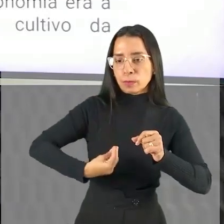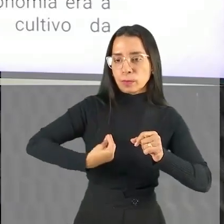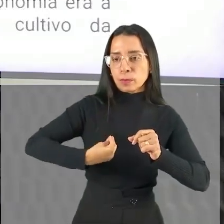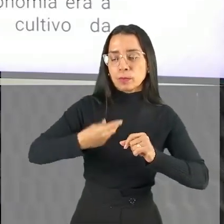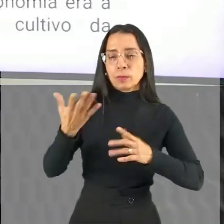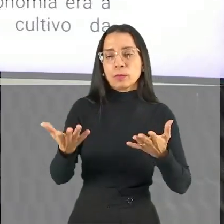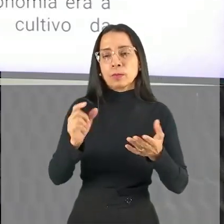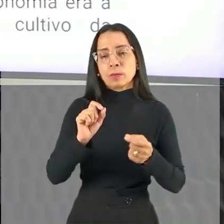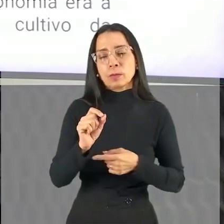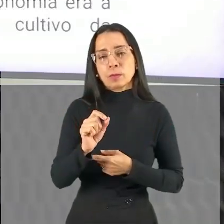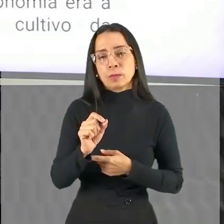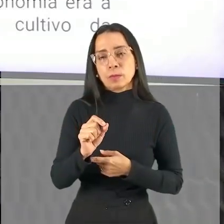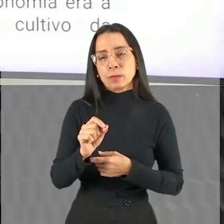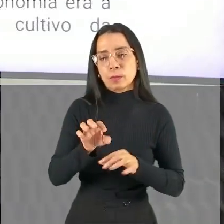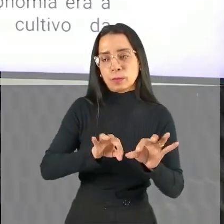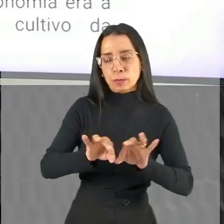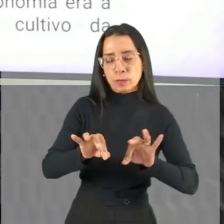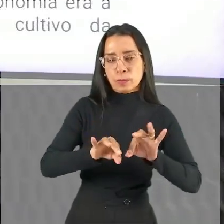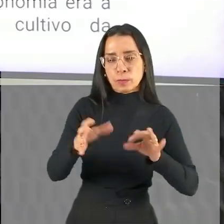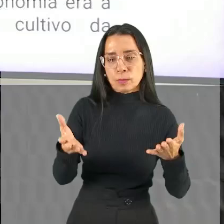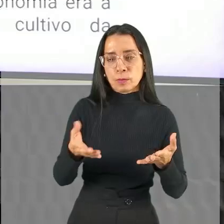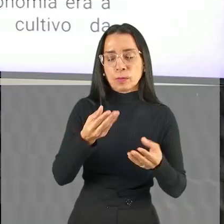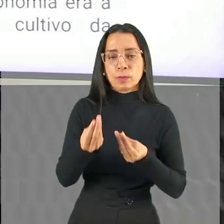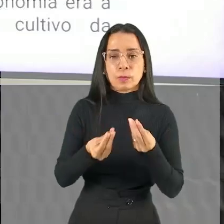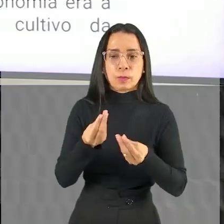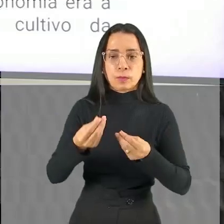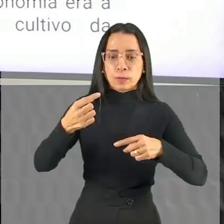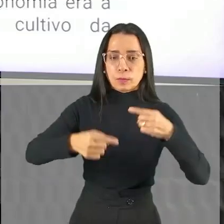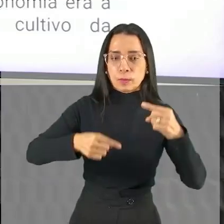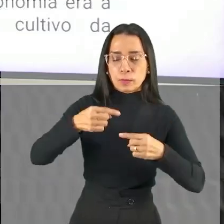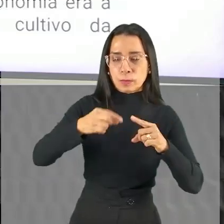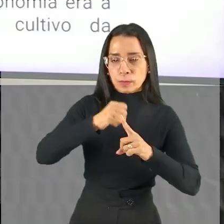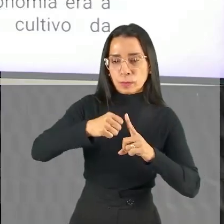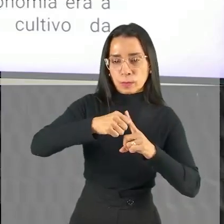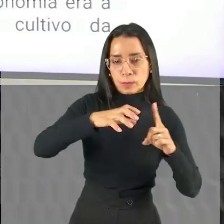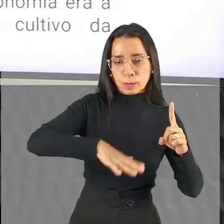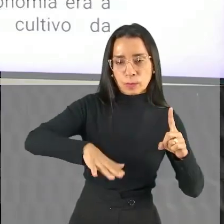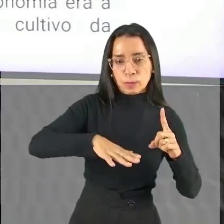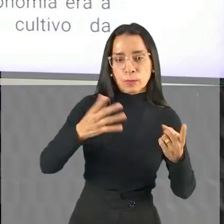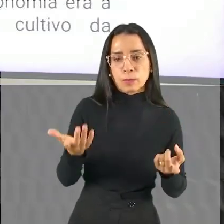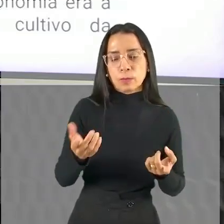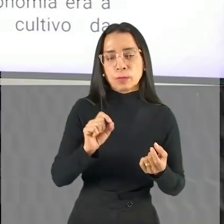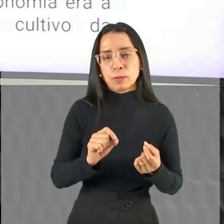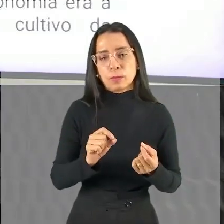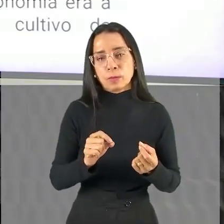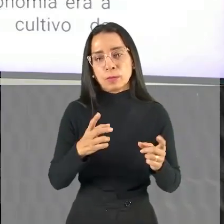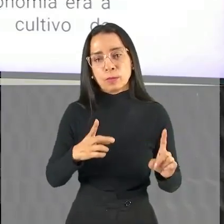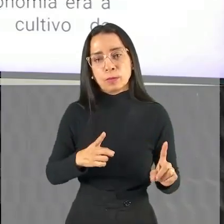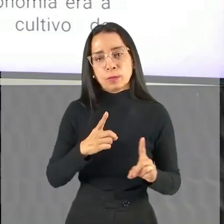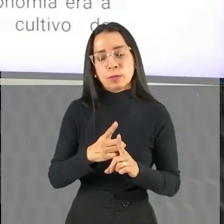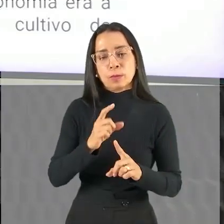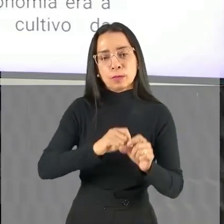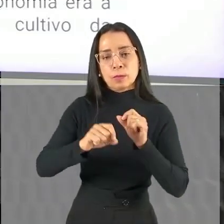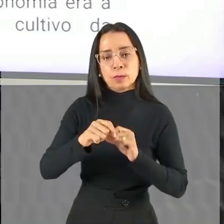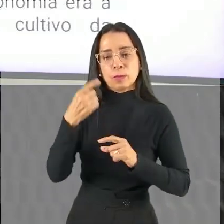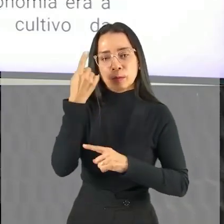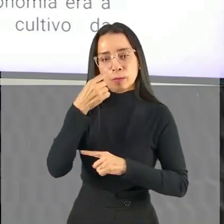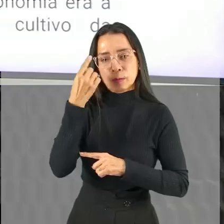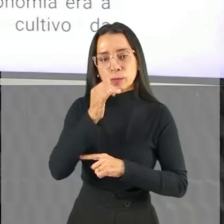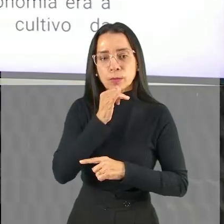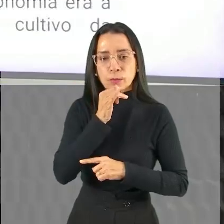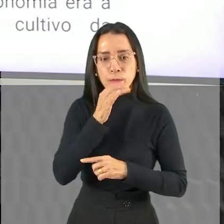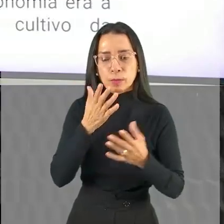presentes e eram organizados economicamente, politicamente, socialmente. Então não encontraram aqui os espanhóis, por